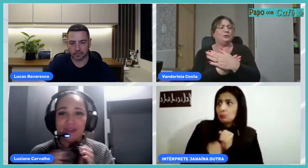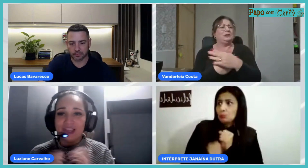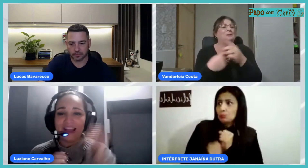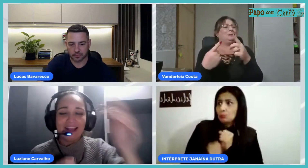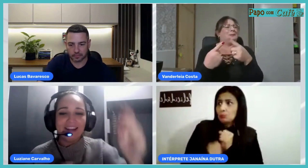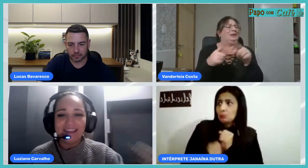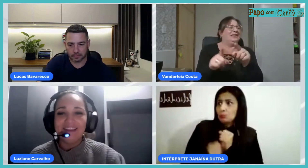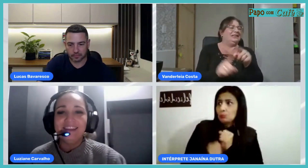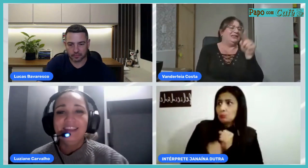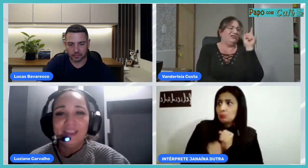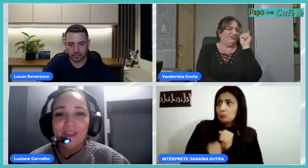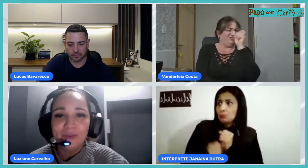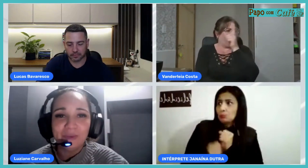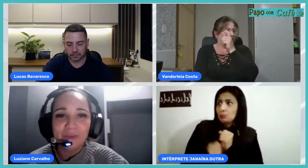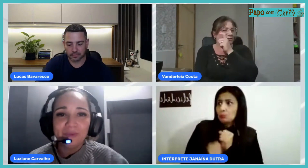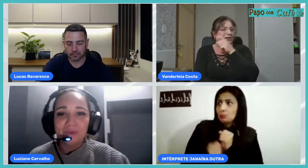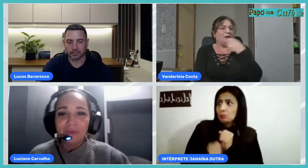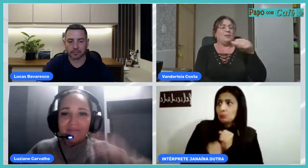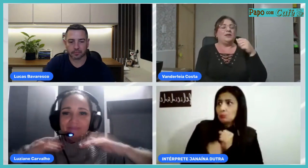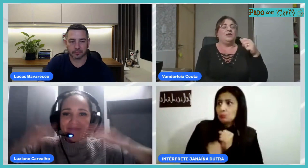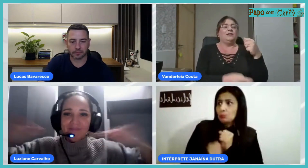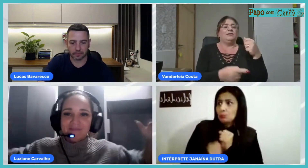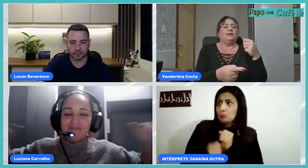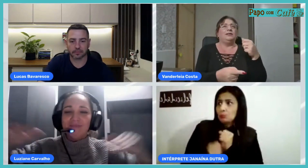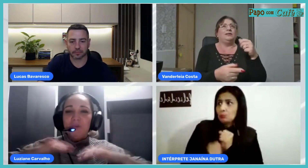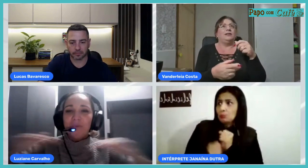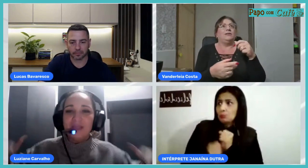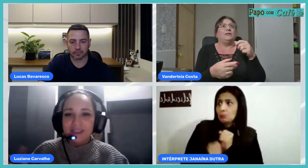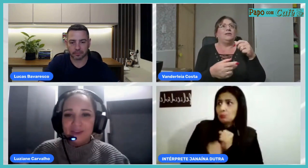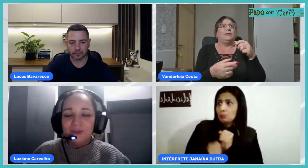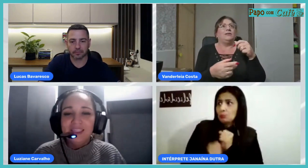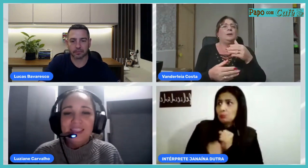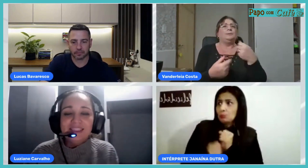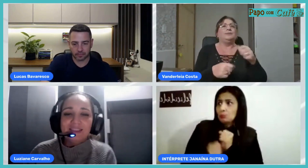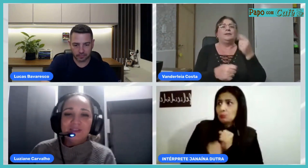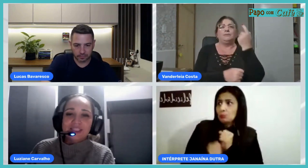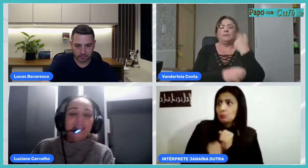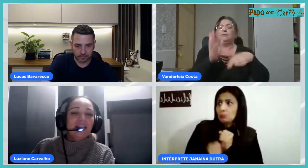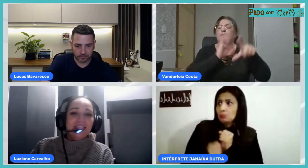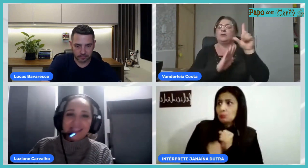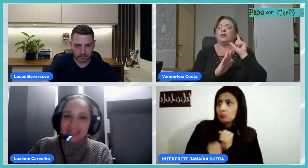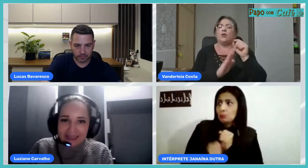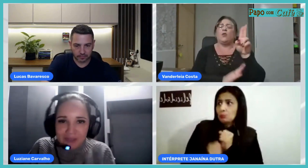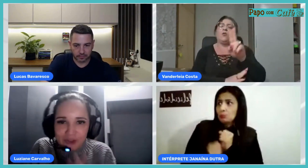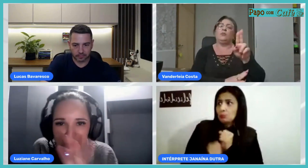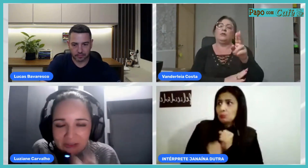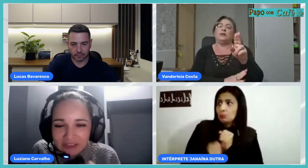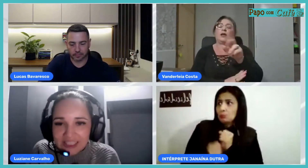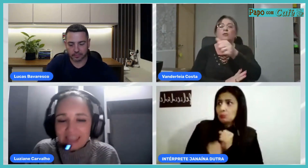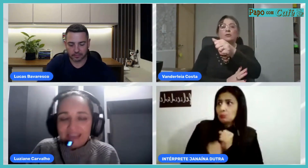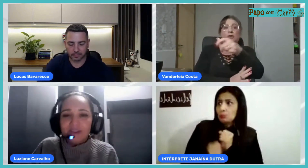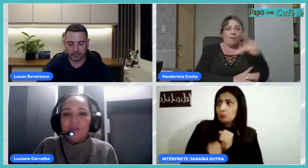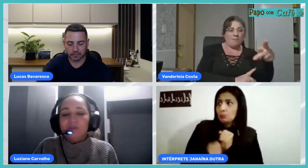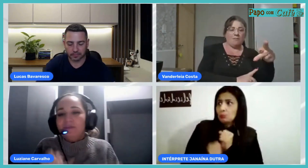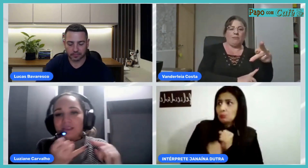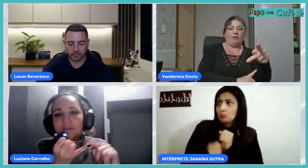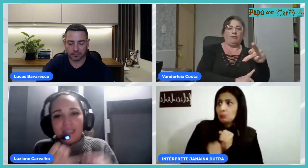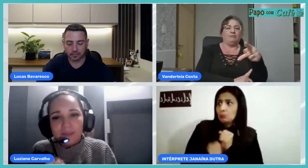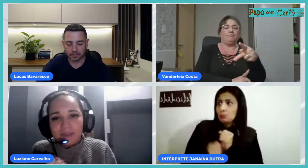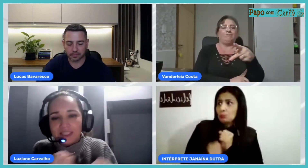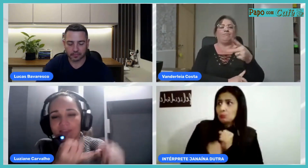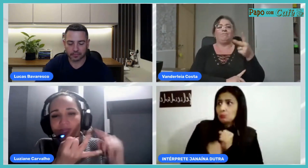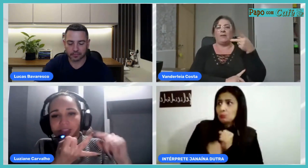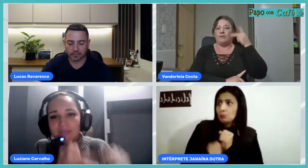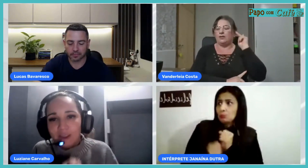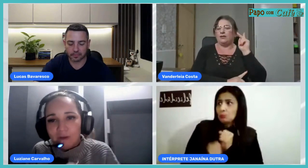se tu não chegar, né? Num plano. Então, assim, é exatamente como a Vanderleia falou. Não